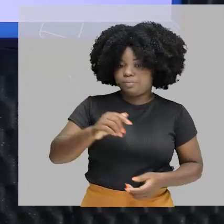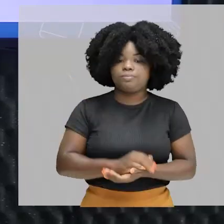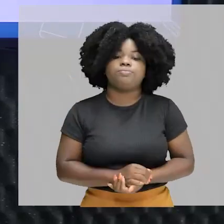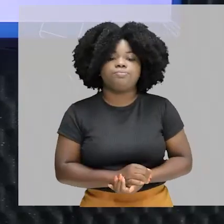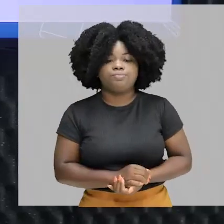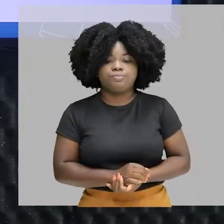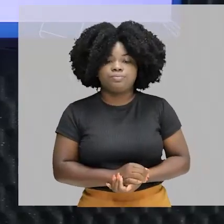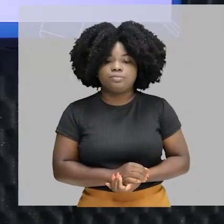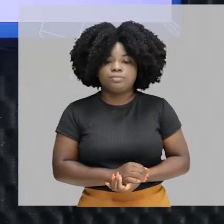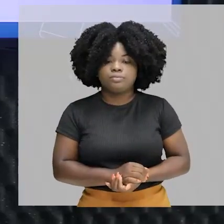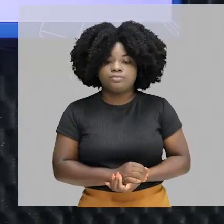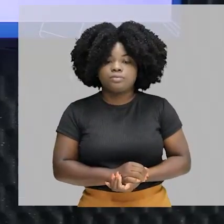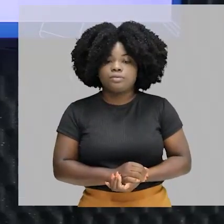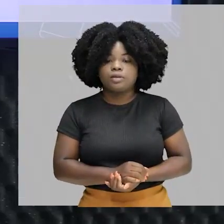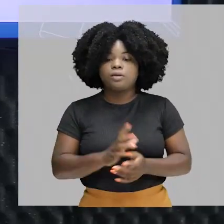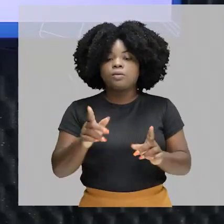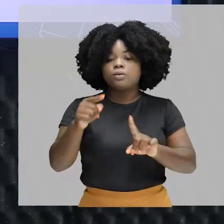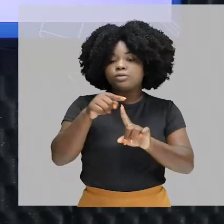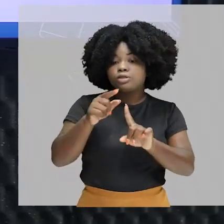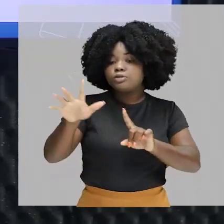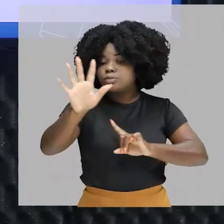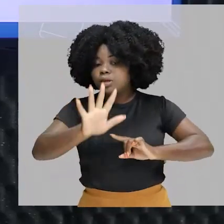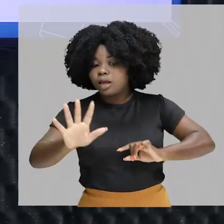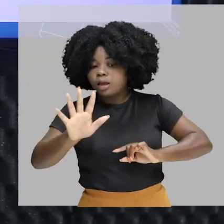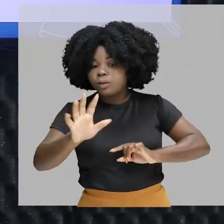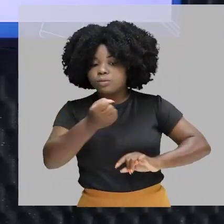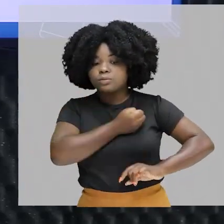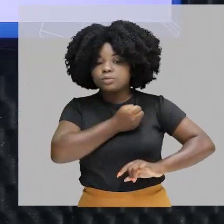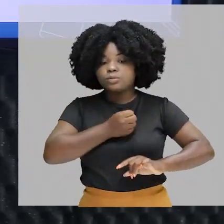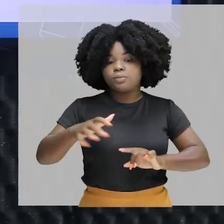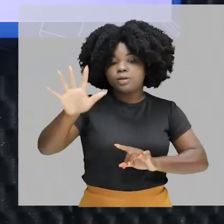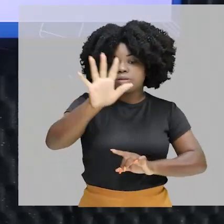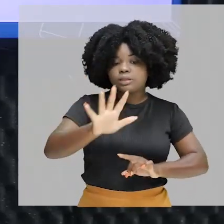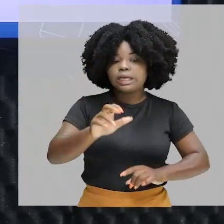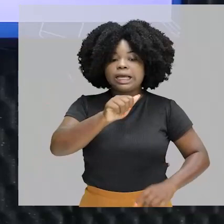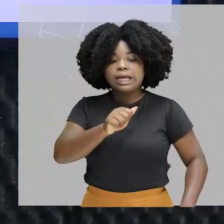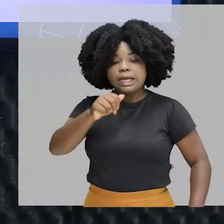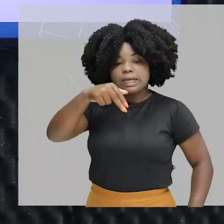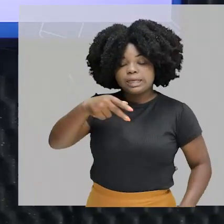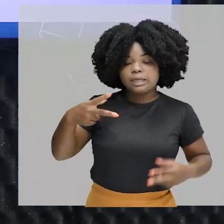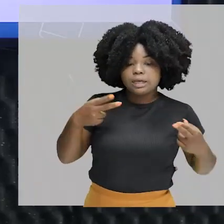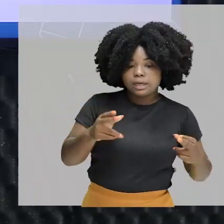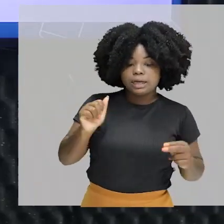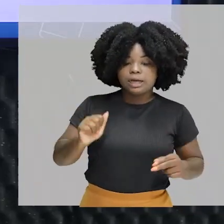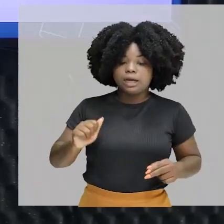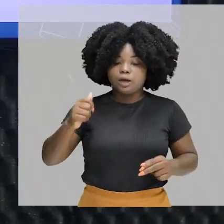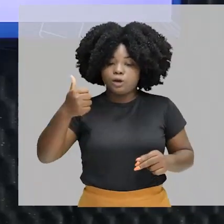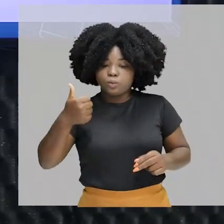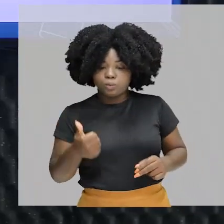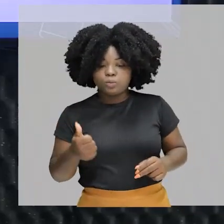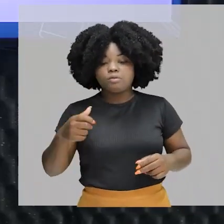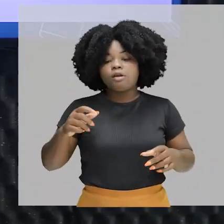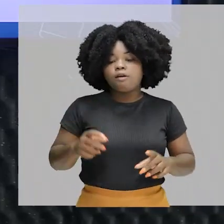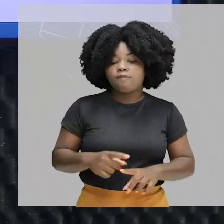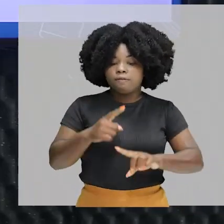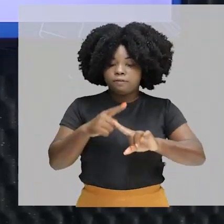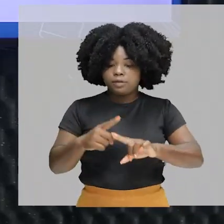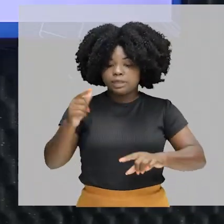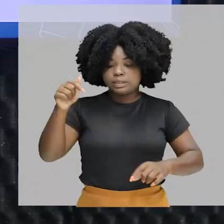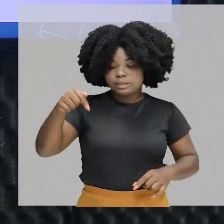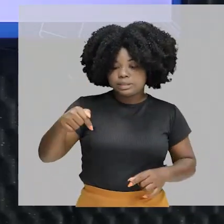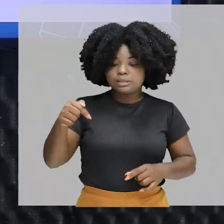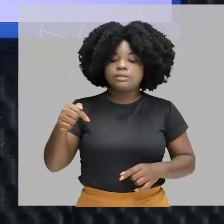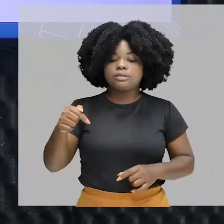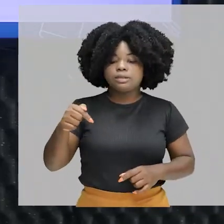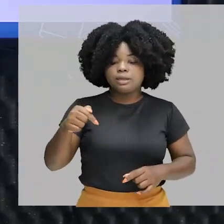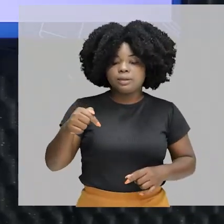termo geral. Você lembra como é o termo geral? Vou te dizer, a n igual a A1 vezes Q elevado